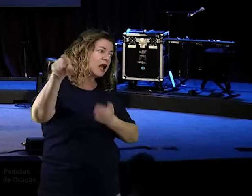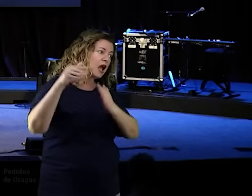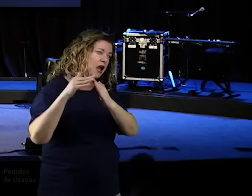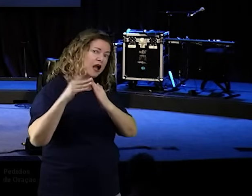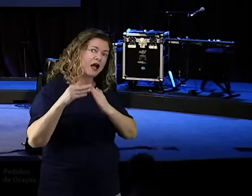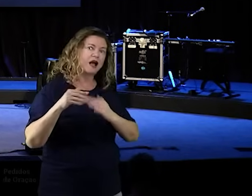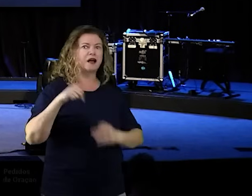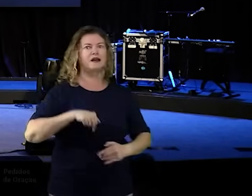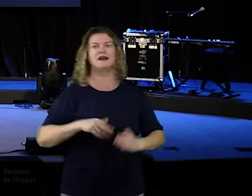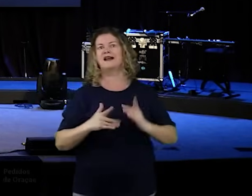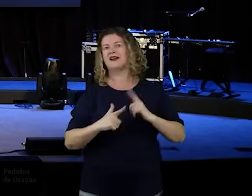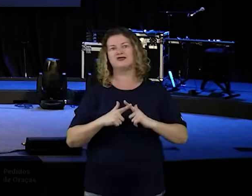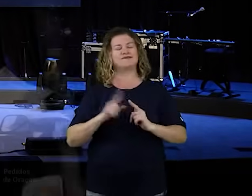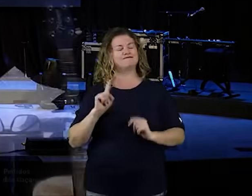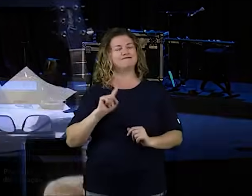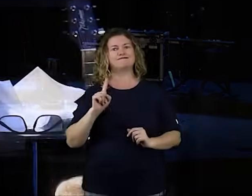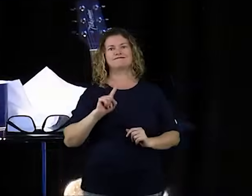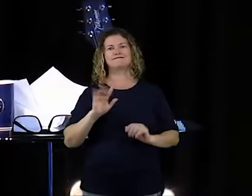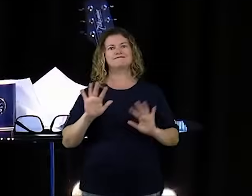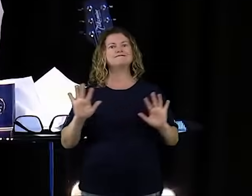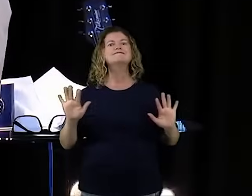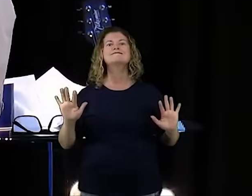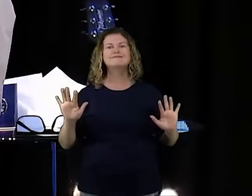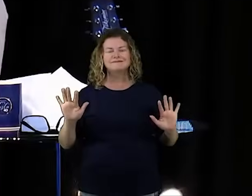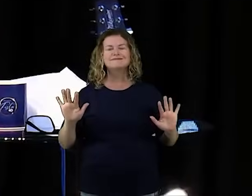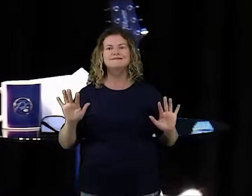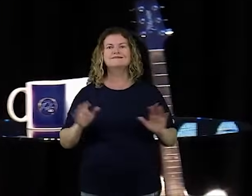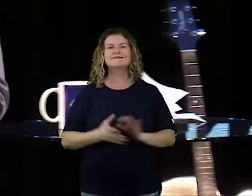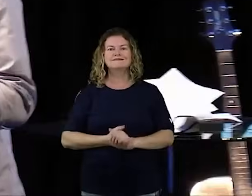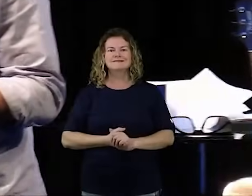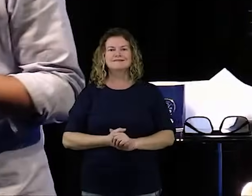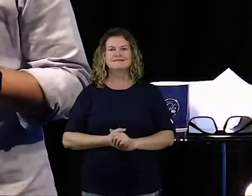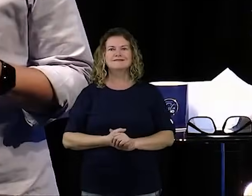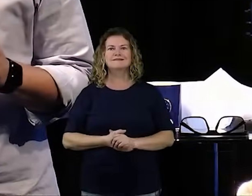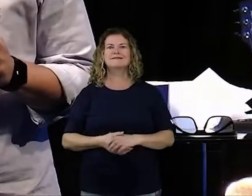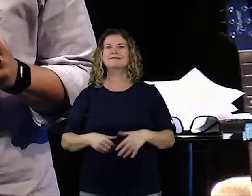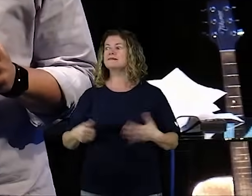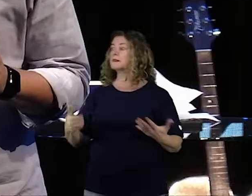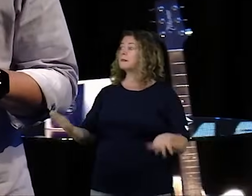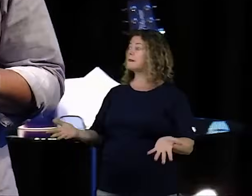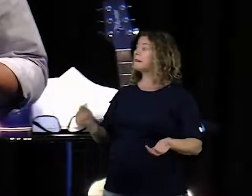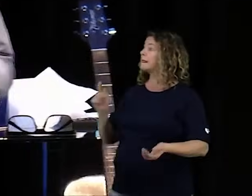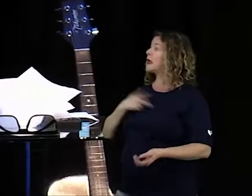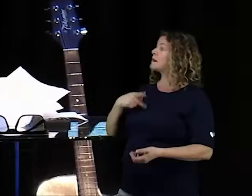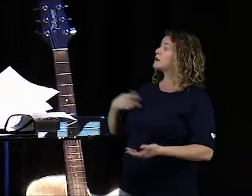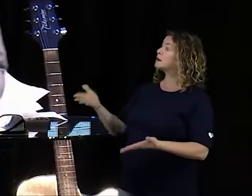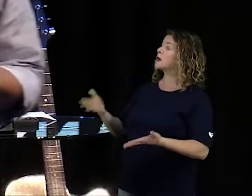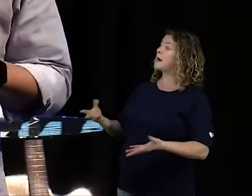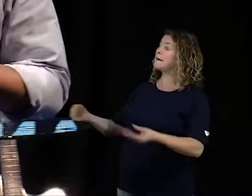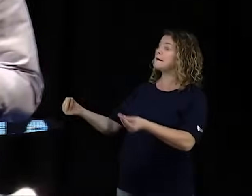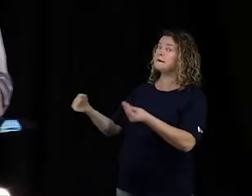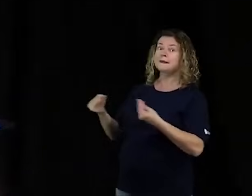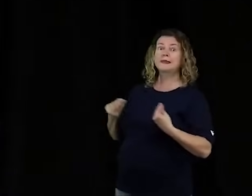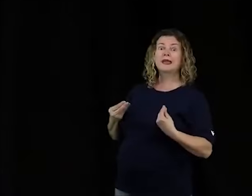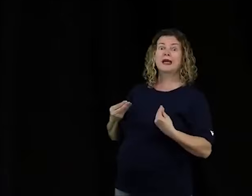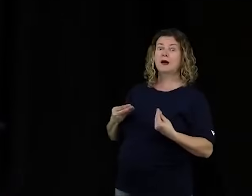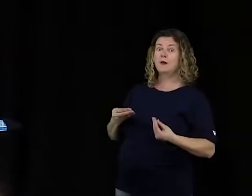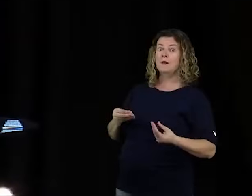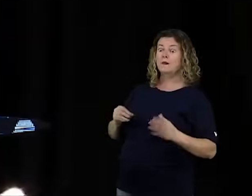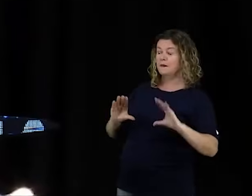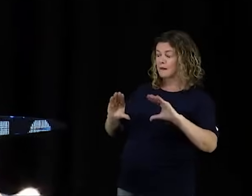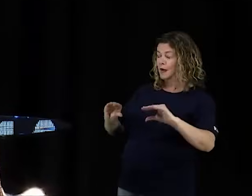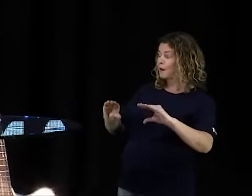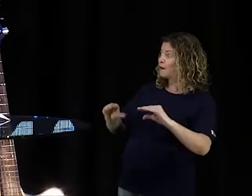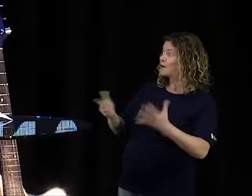achar que tem uma almofada pastor bota uma almofada santificado pega o teu perfume me dá um l tem gente que vende